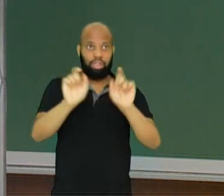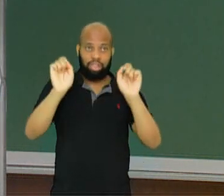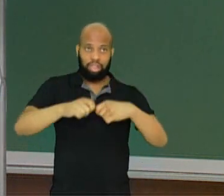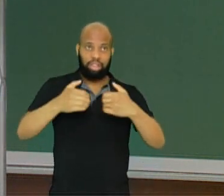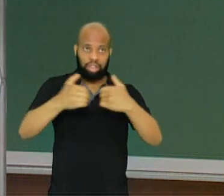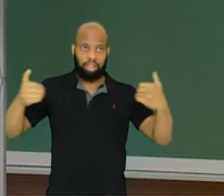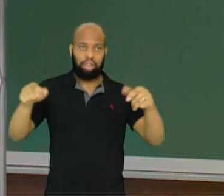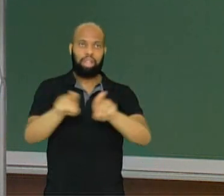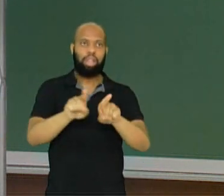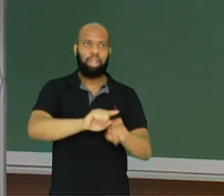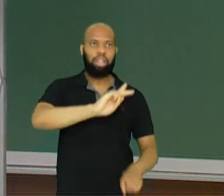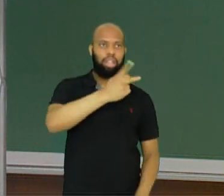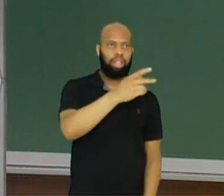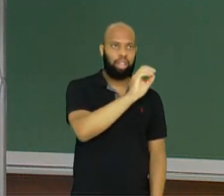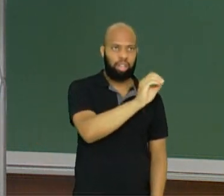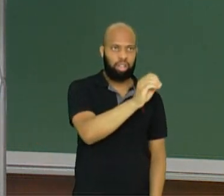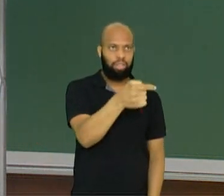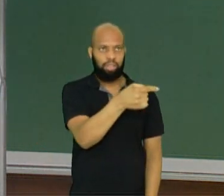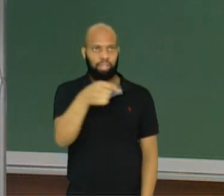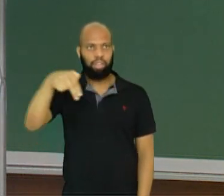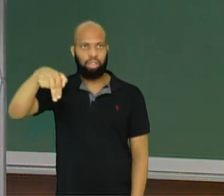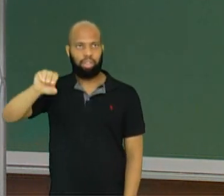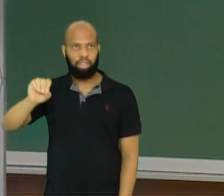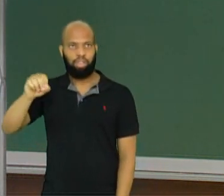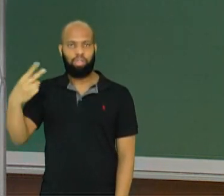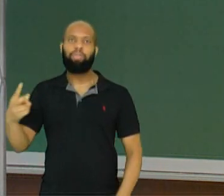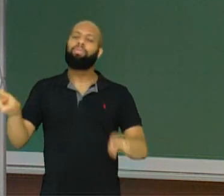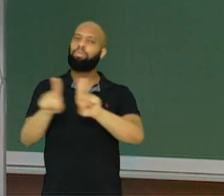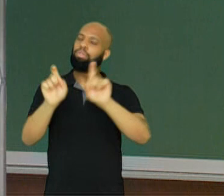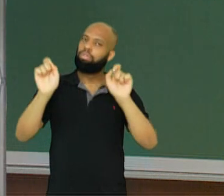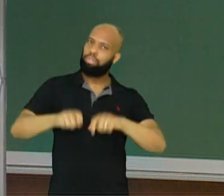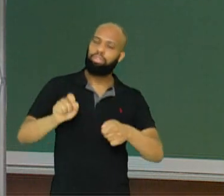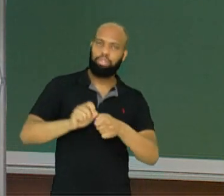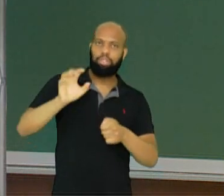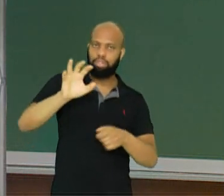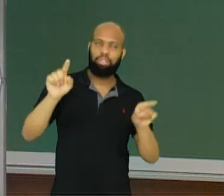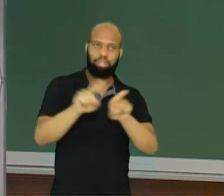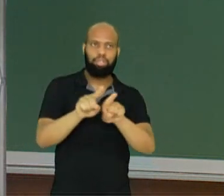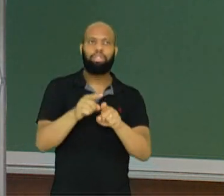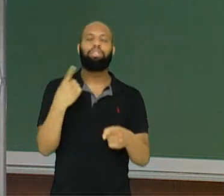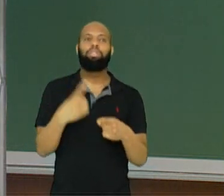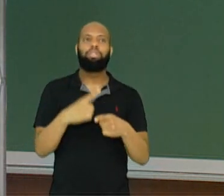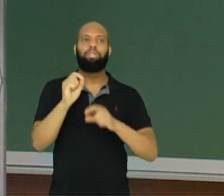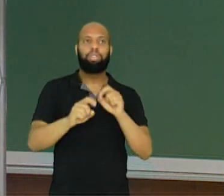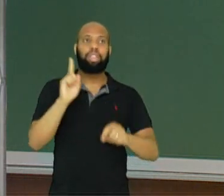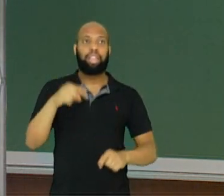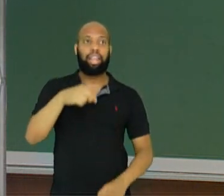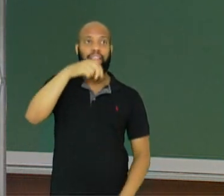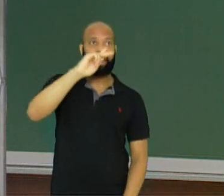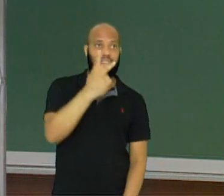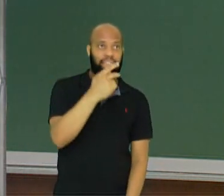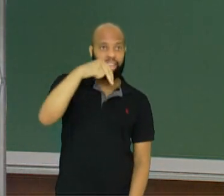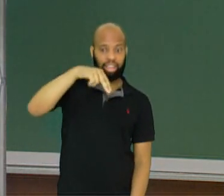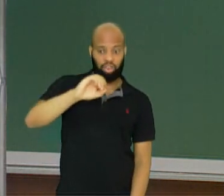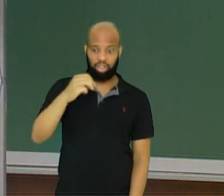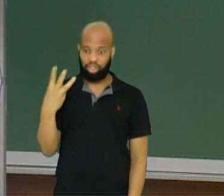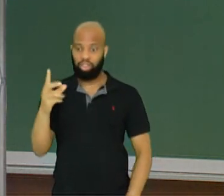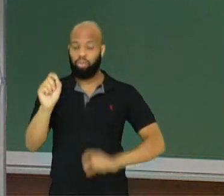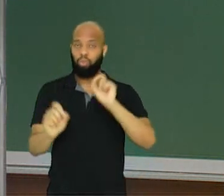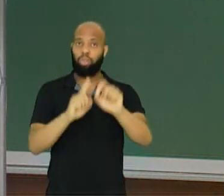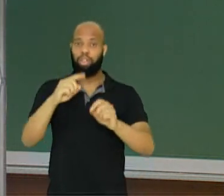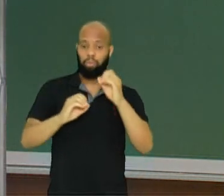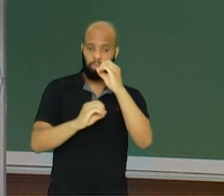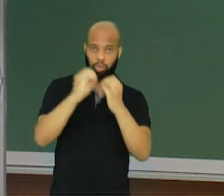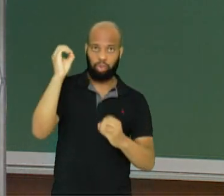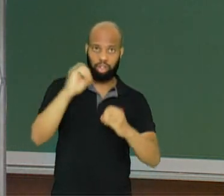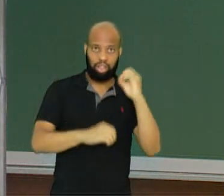separar, juntar os oxigênios aqui para fazer a representação desse átomo. Lembrando que o ácido nítrico ele é uma molécula